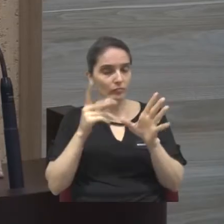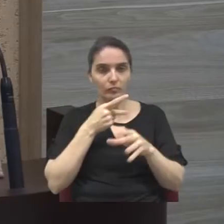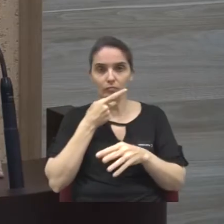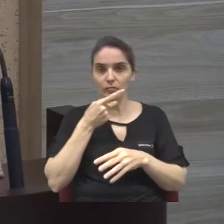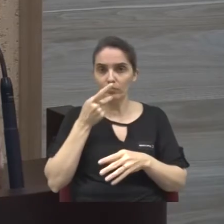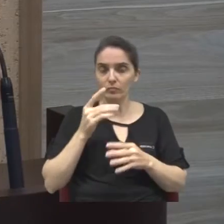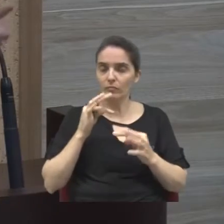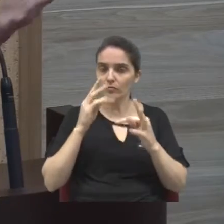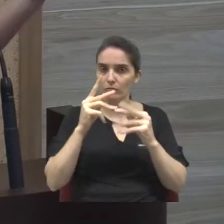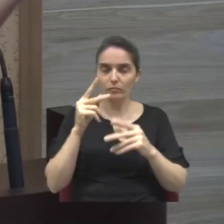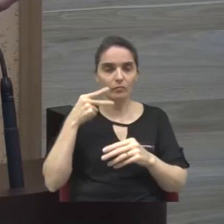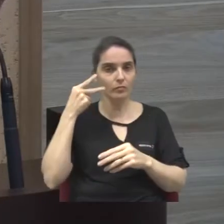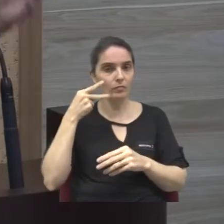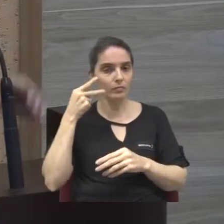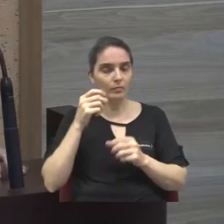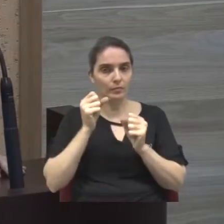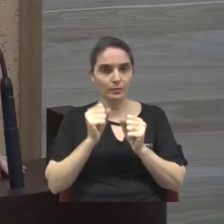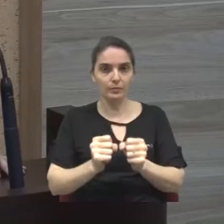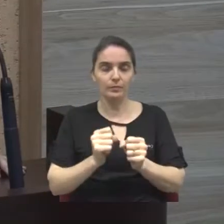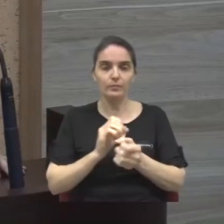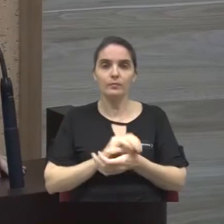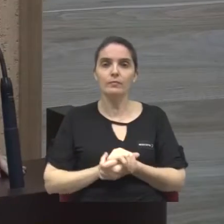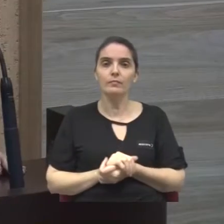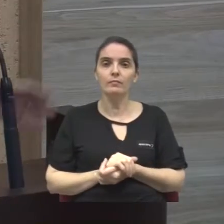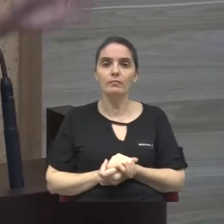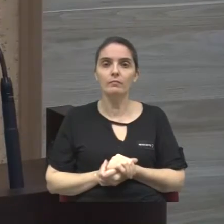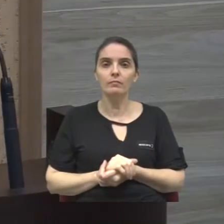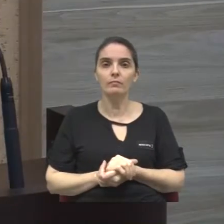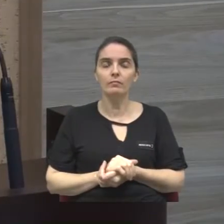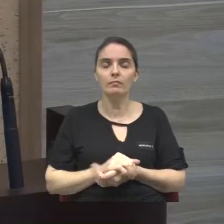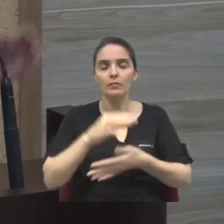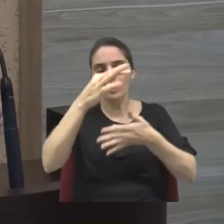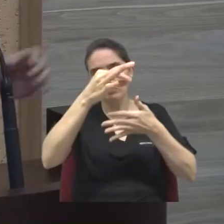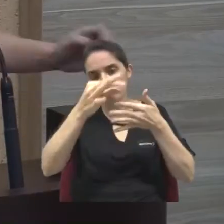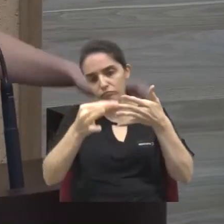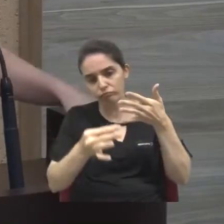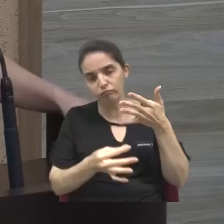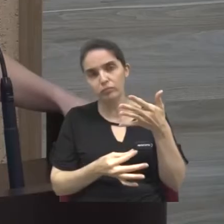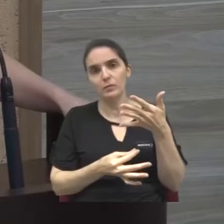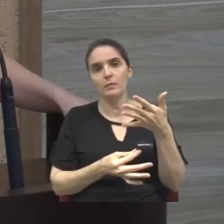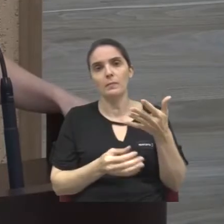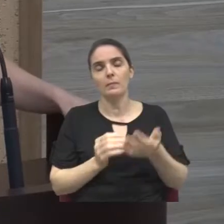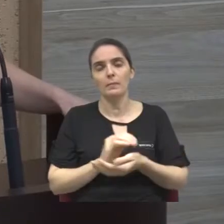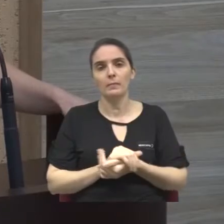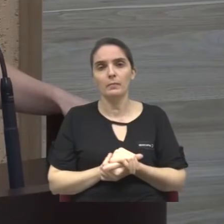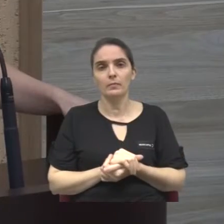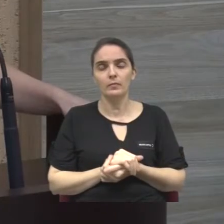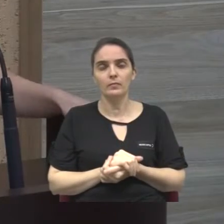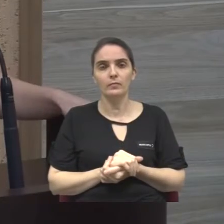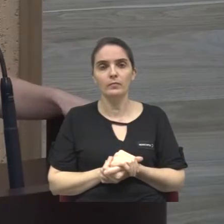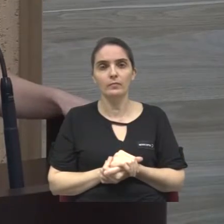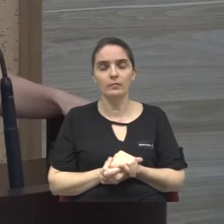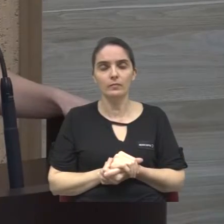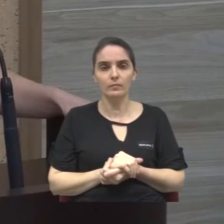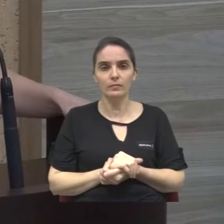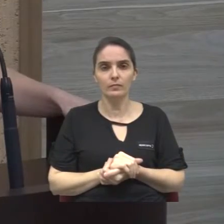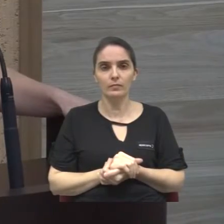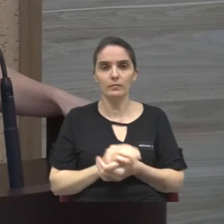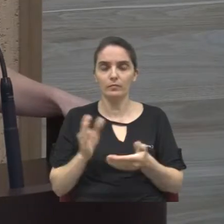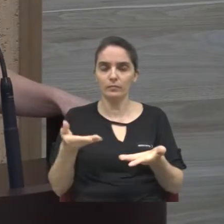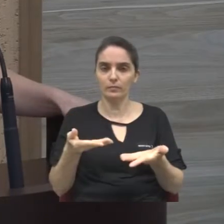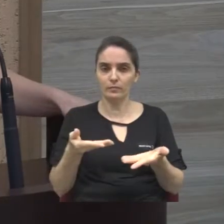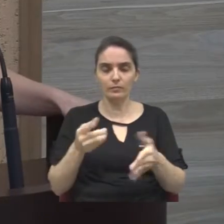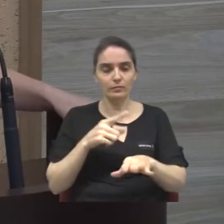temos para tecer alguns comentários neste tão aguardado momento